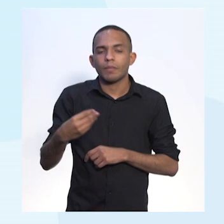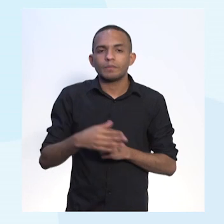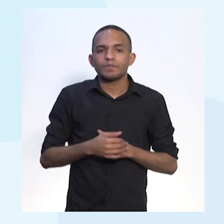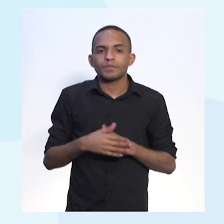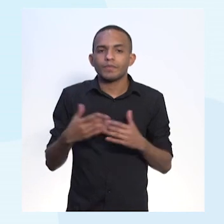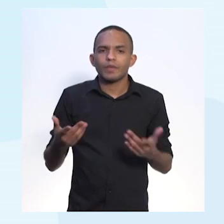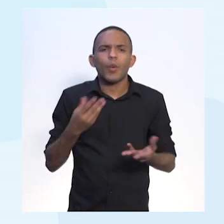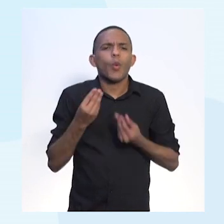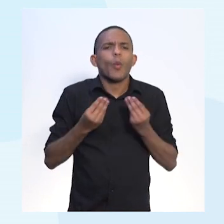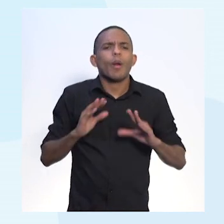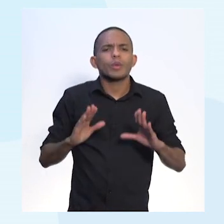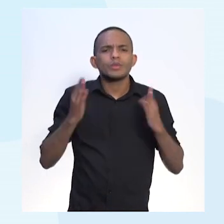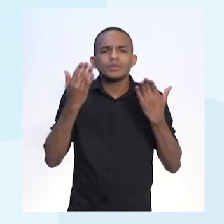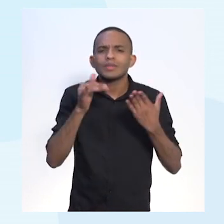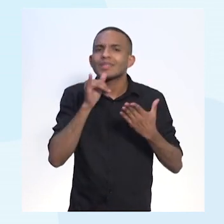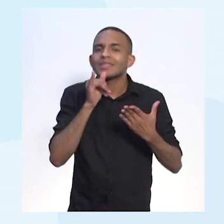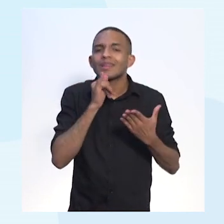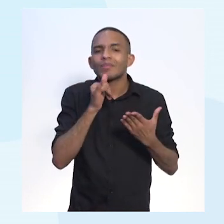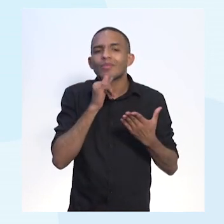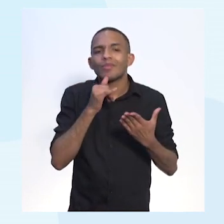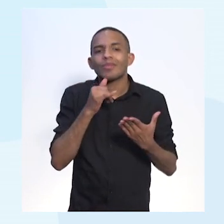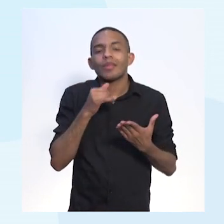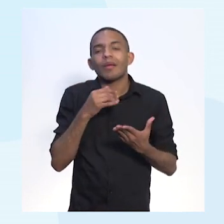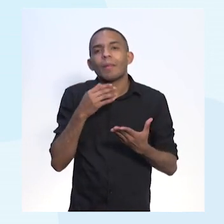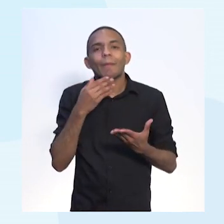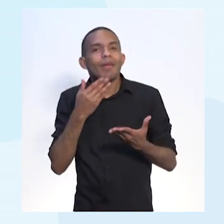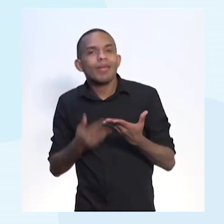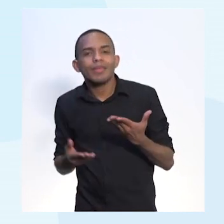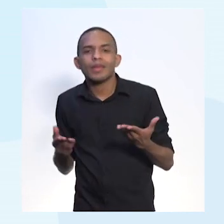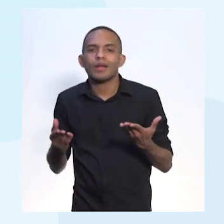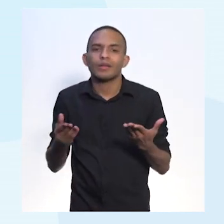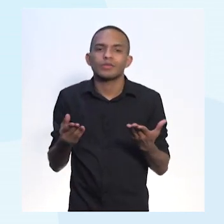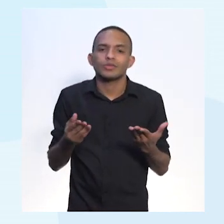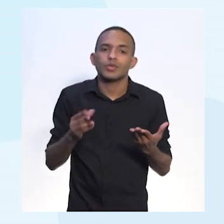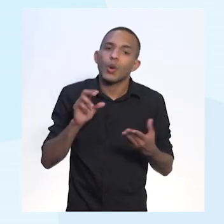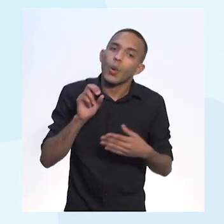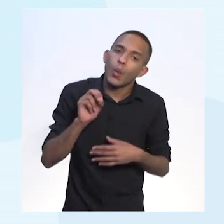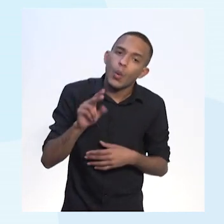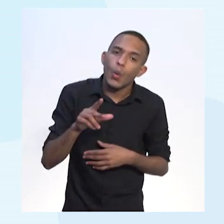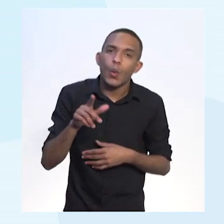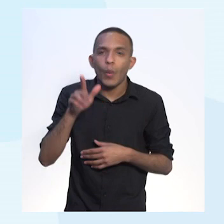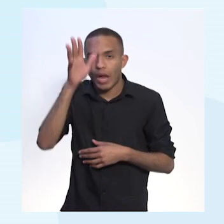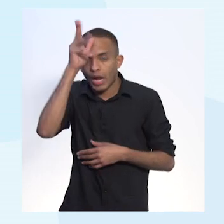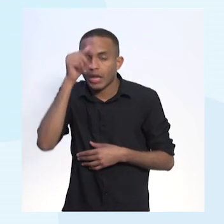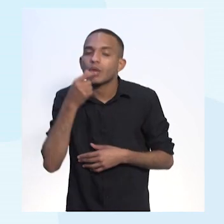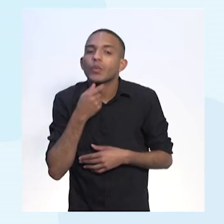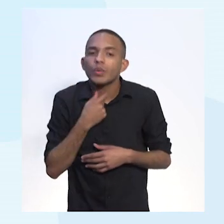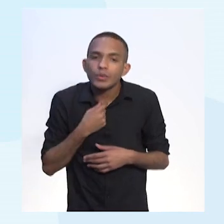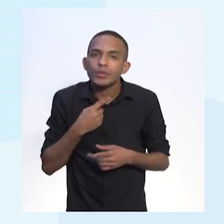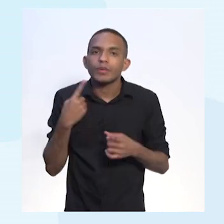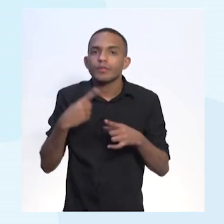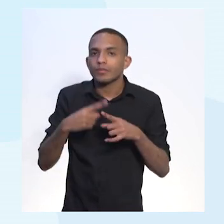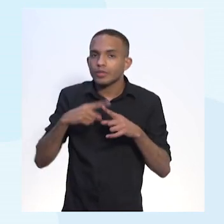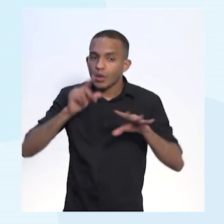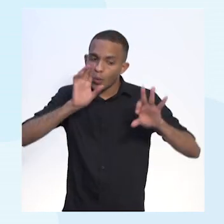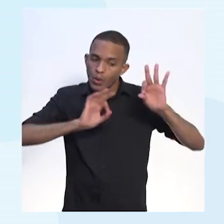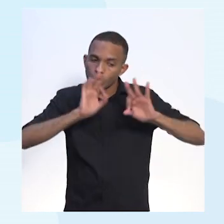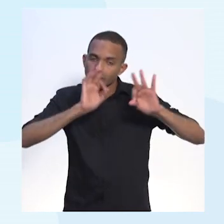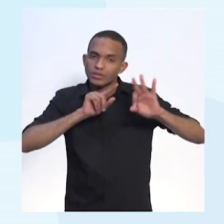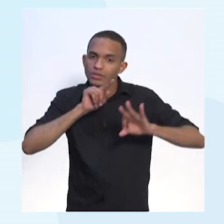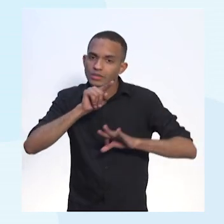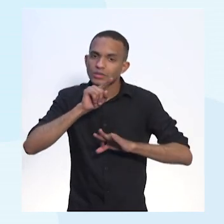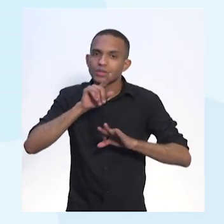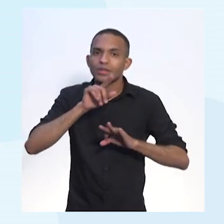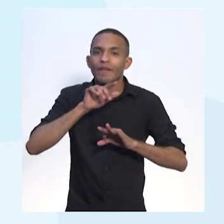Como aconteceu? Foi um descuido. Aí eu coloquei aqui, ou a galinha engoliu. Por quê? Quando eu montei isso daqui, eu ainda não